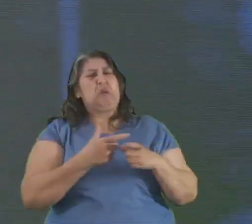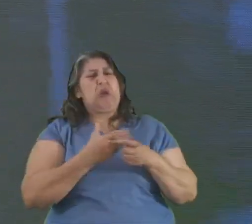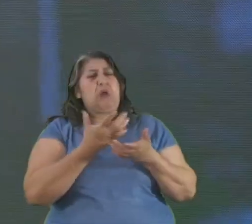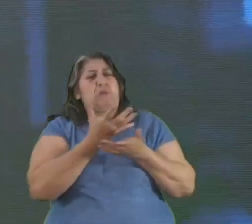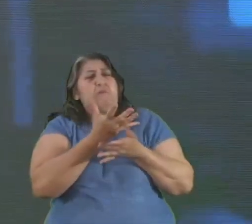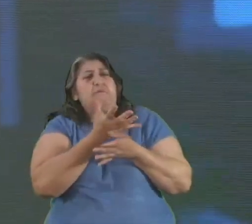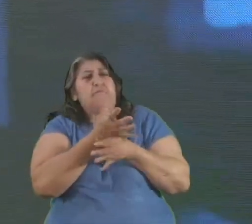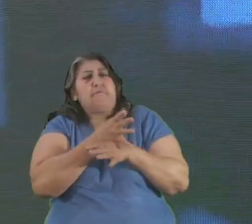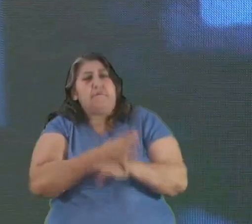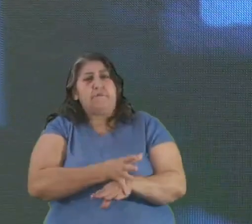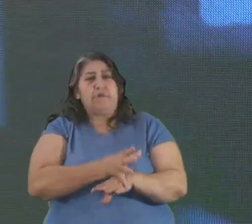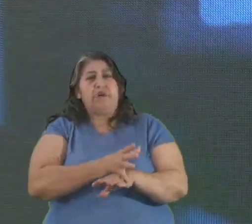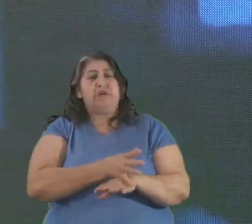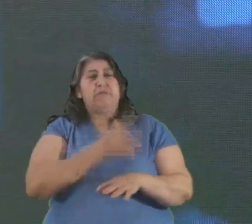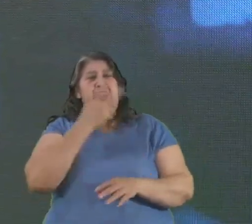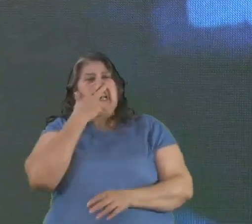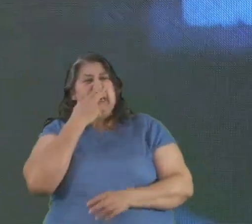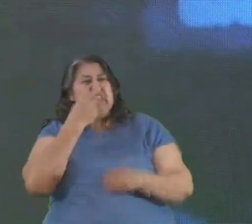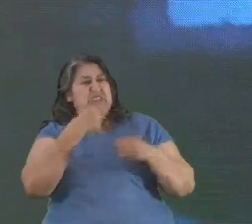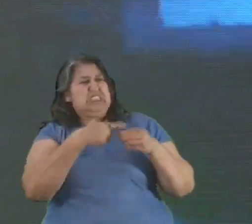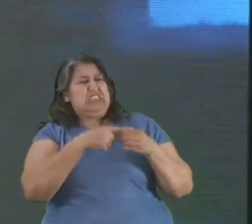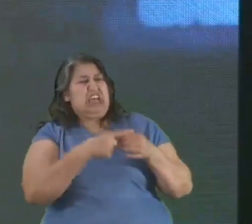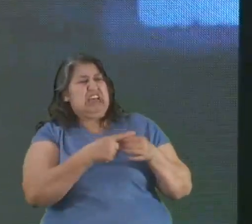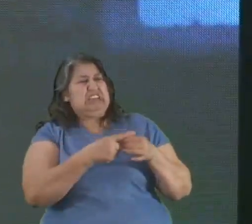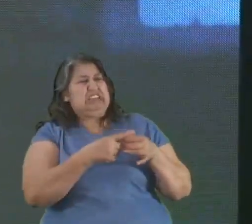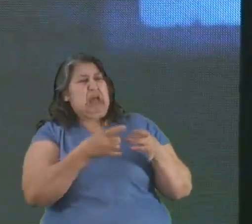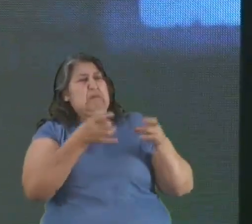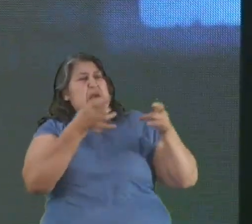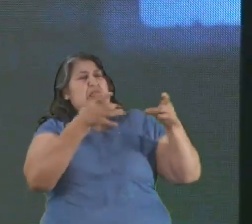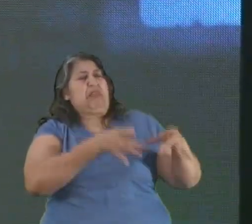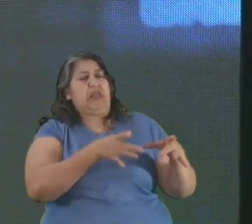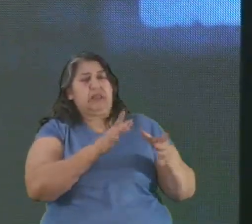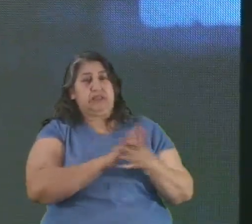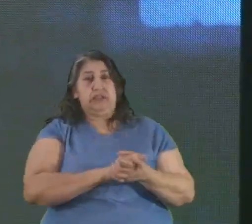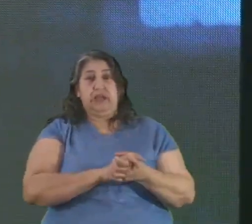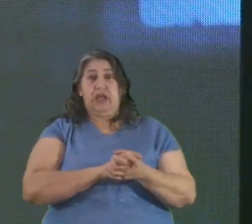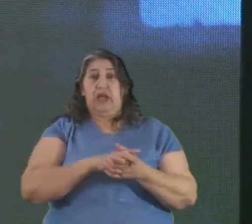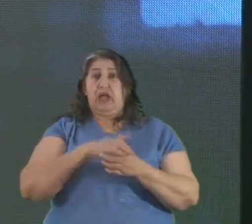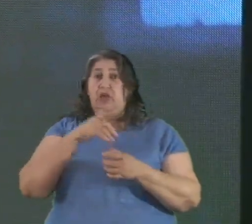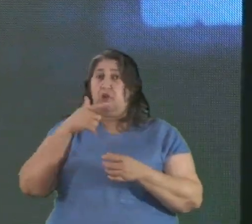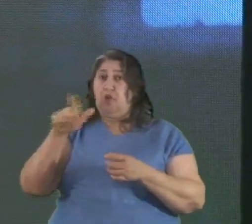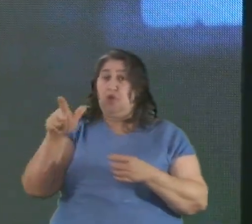assim dizer. Os otomanos, que eram